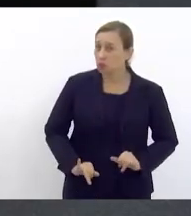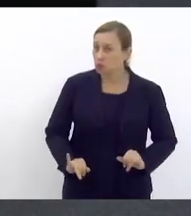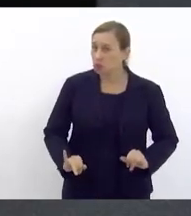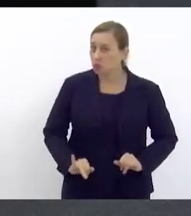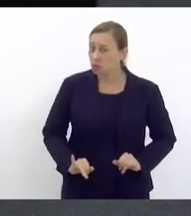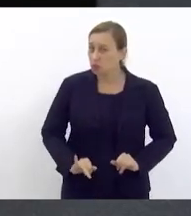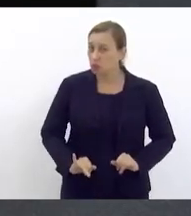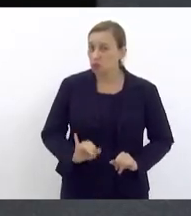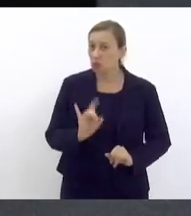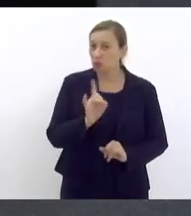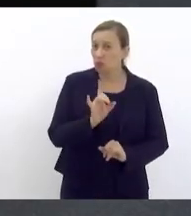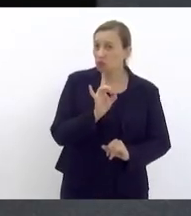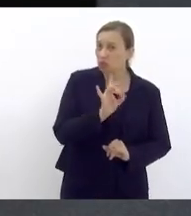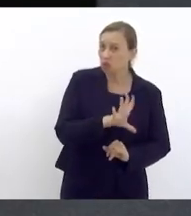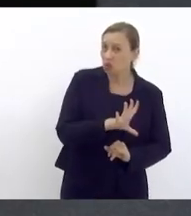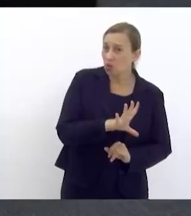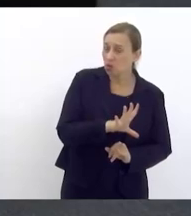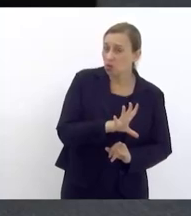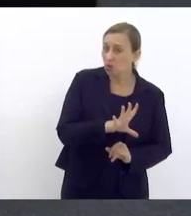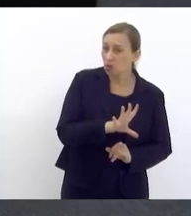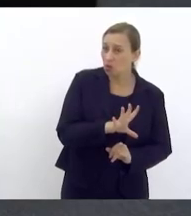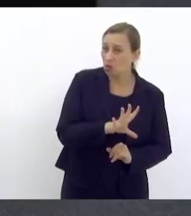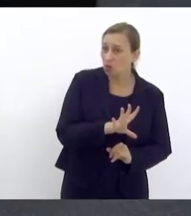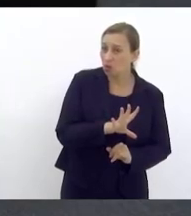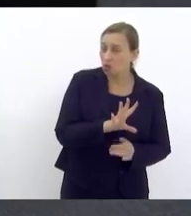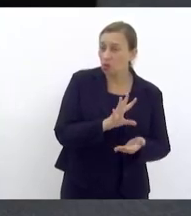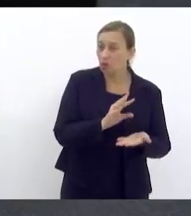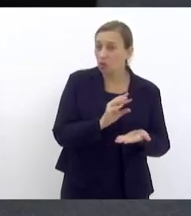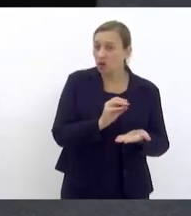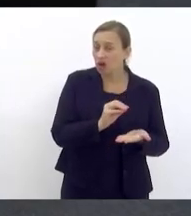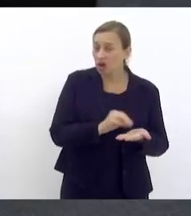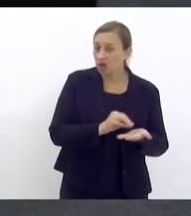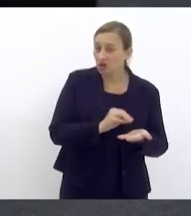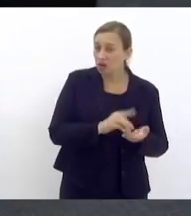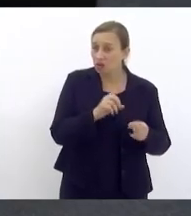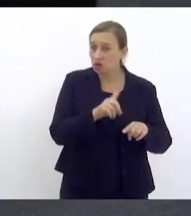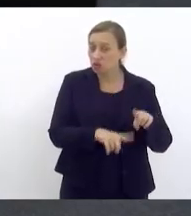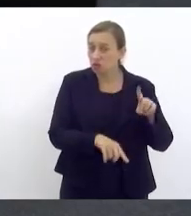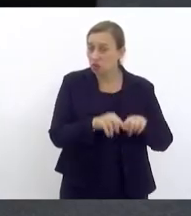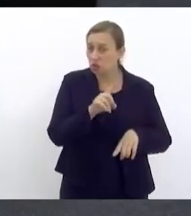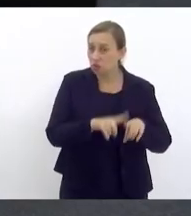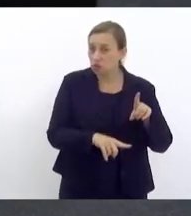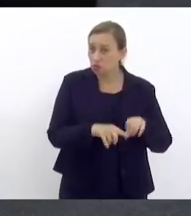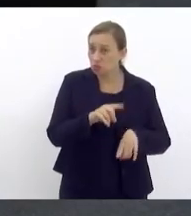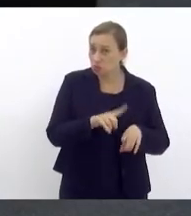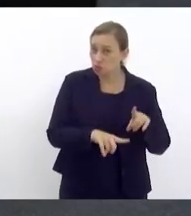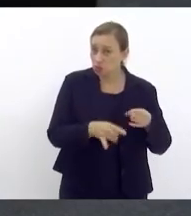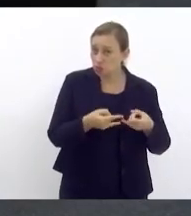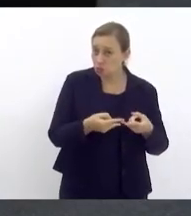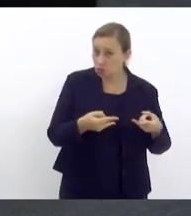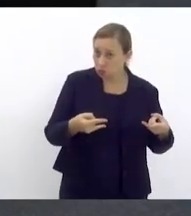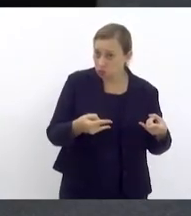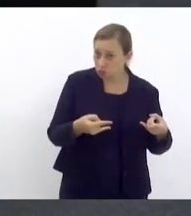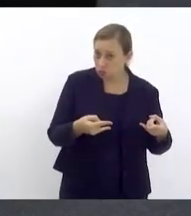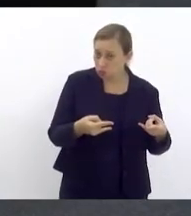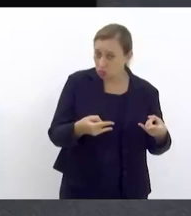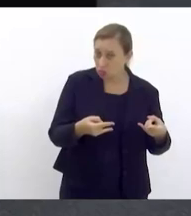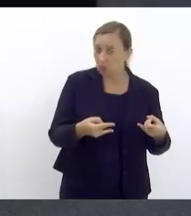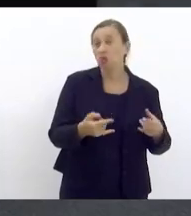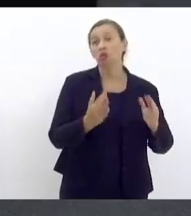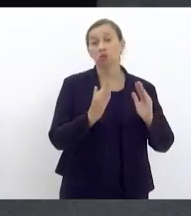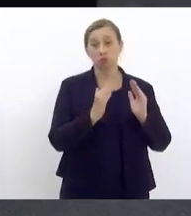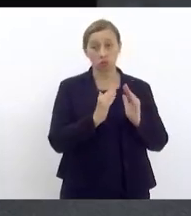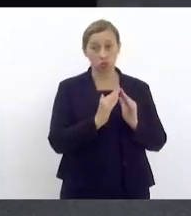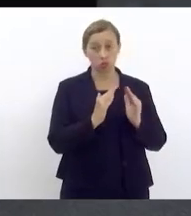com a escassez de aparato dentro das escolas para que possam sanar e dia e ações do